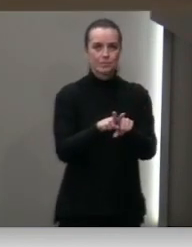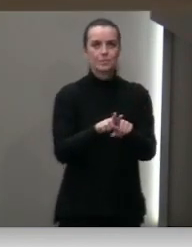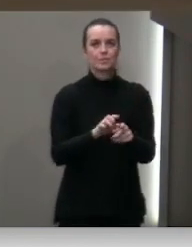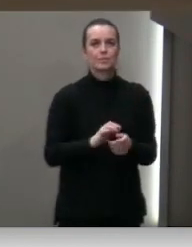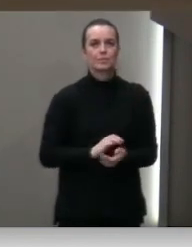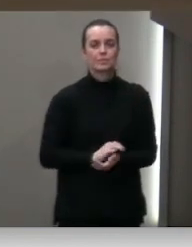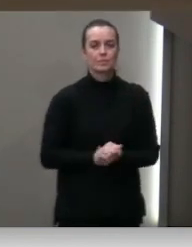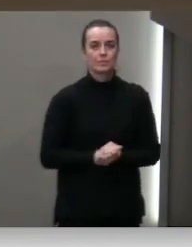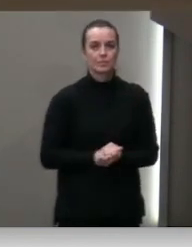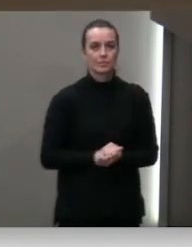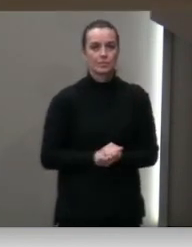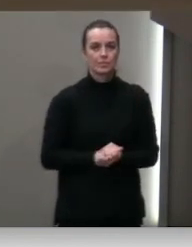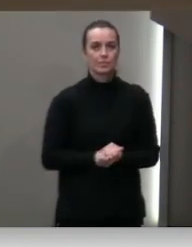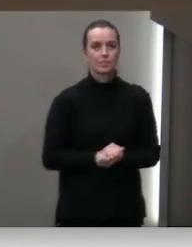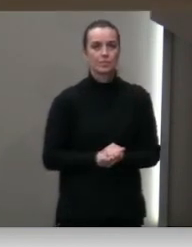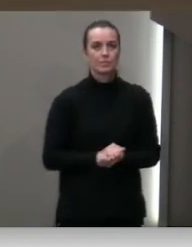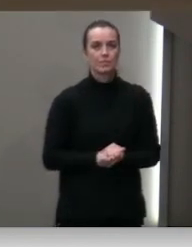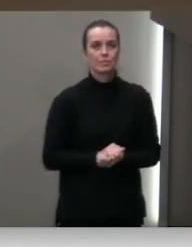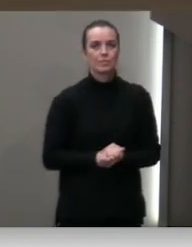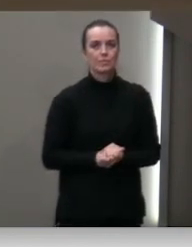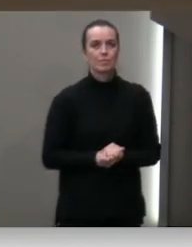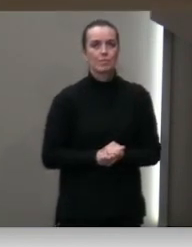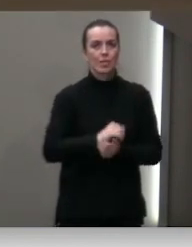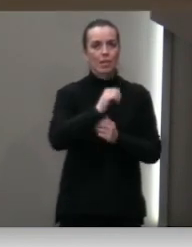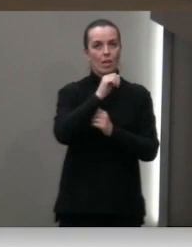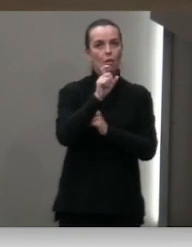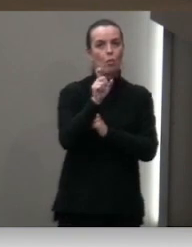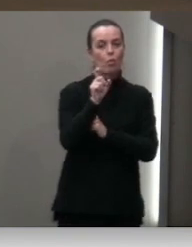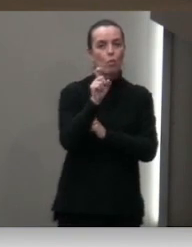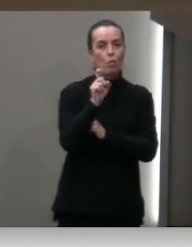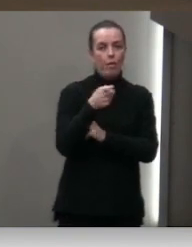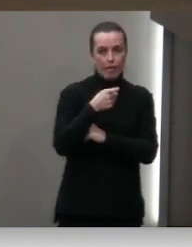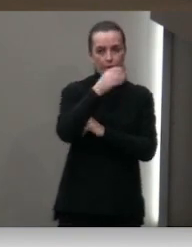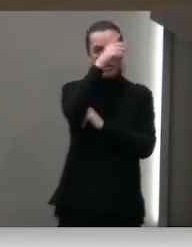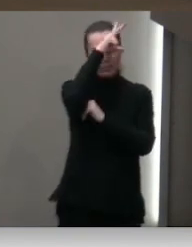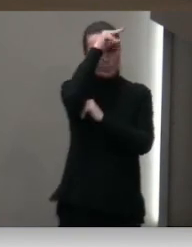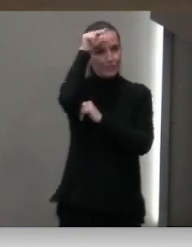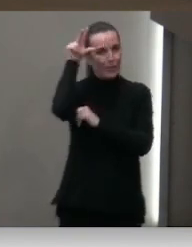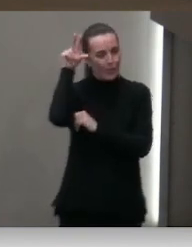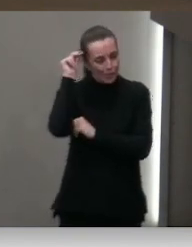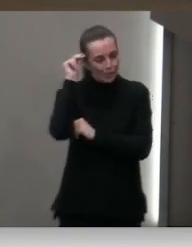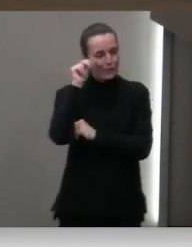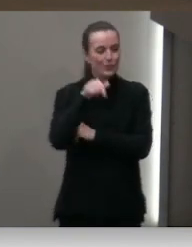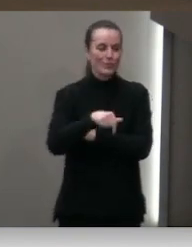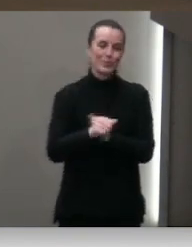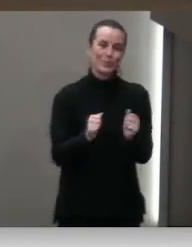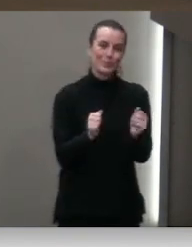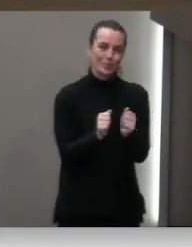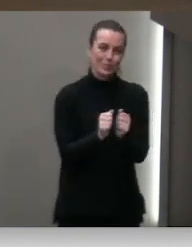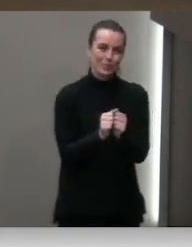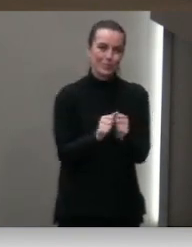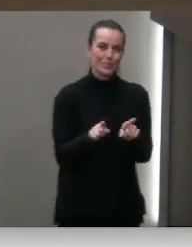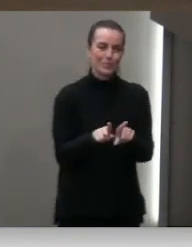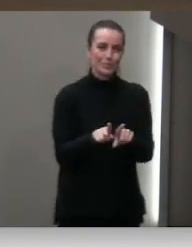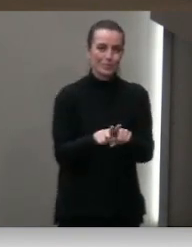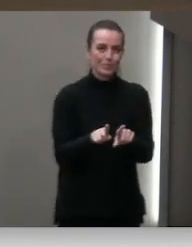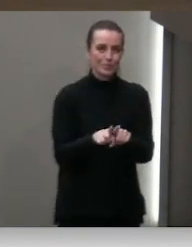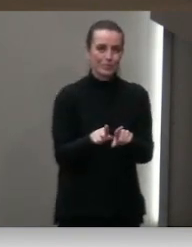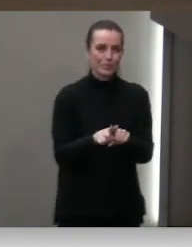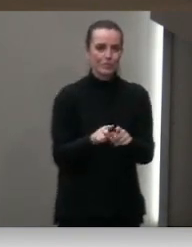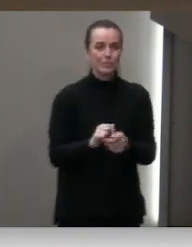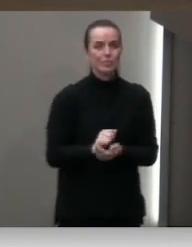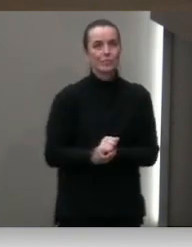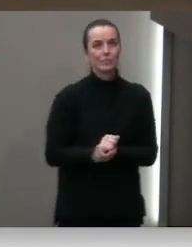o Fernando Machado Carrion, Julinho, né? Enfim, todos os que estão aqui, o Nelson Bortolucci, o